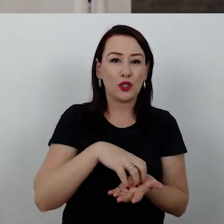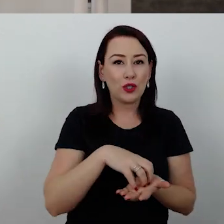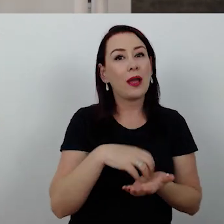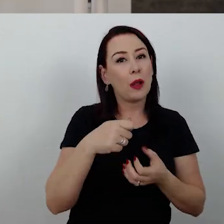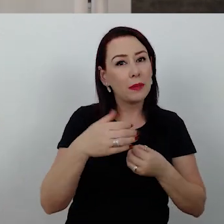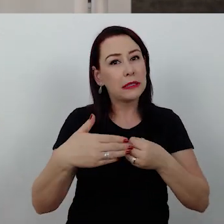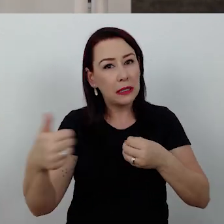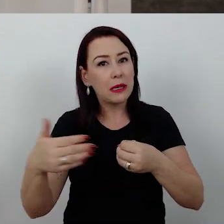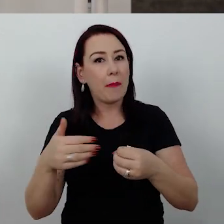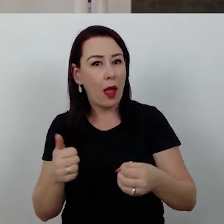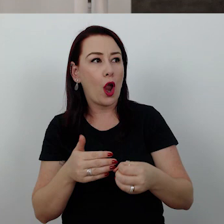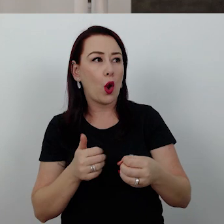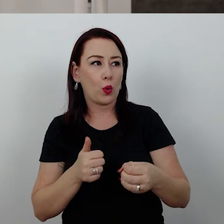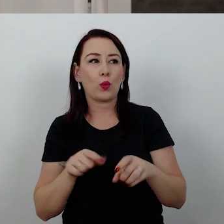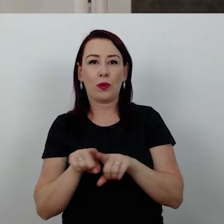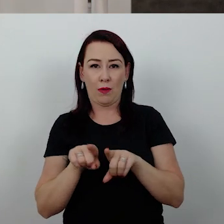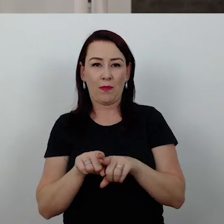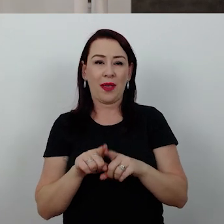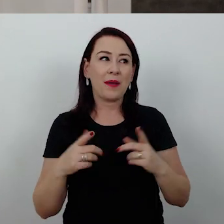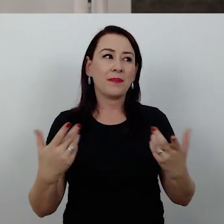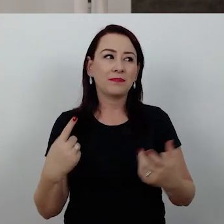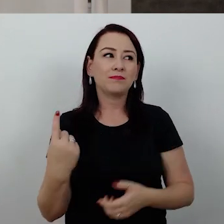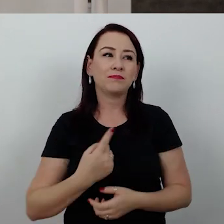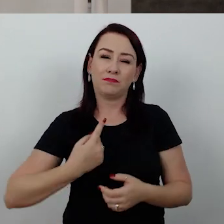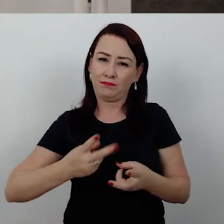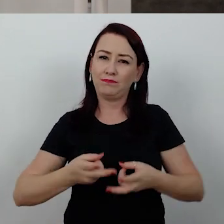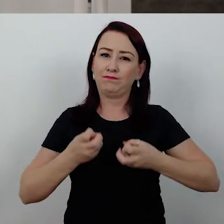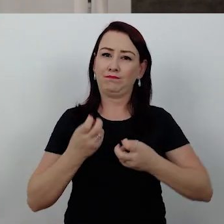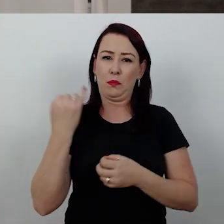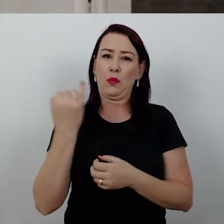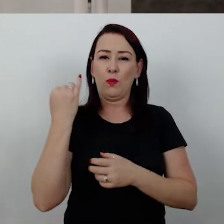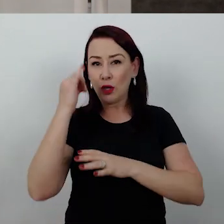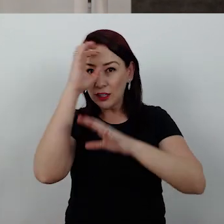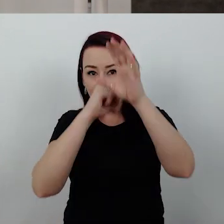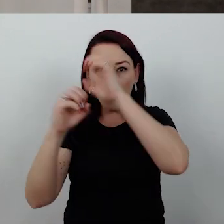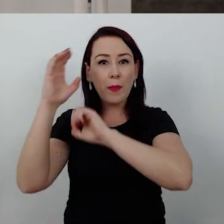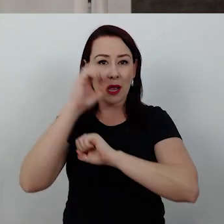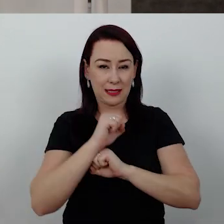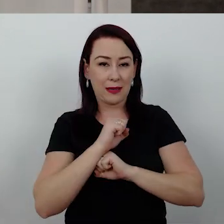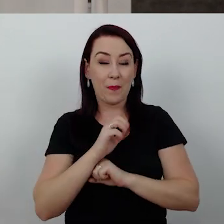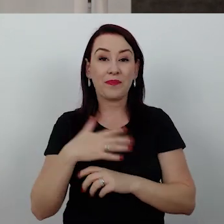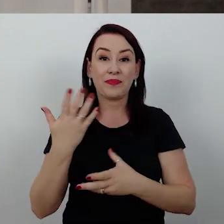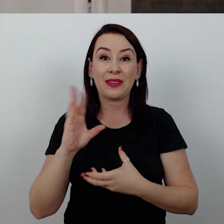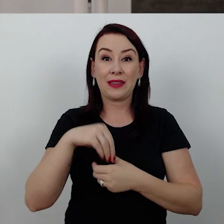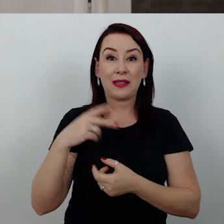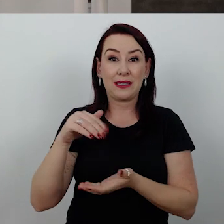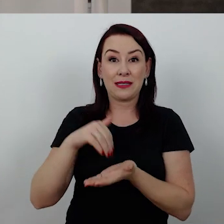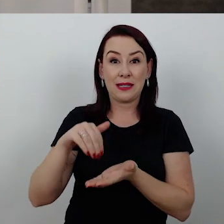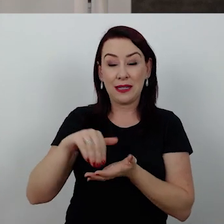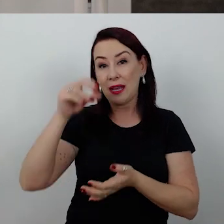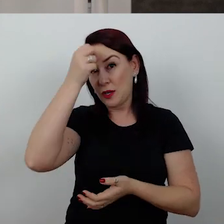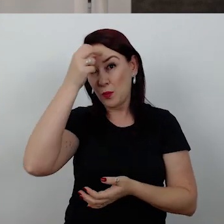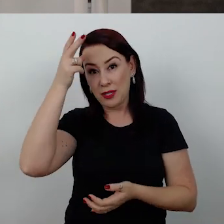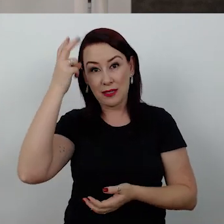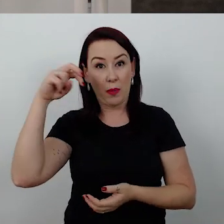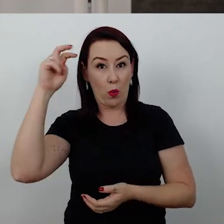esses agentes culturais da região metropolitana para cá. Então, a gente começa a entender a importância da formação. E aí, dentro da estrutura